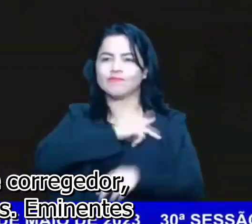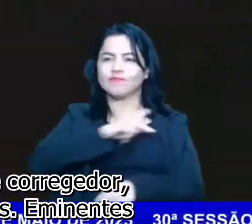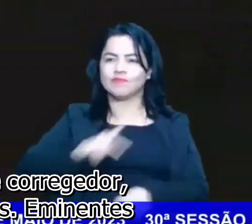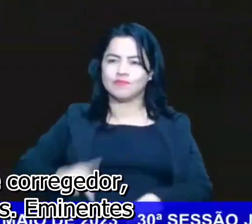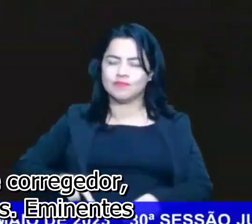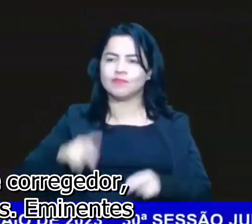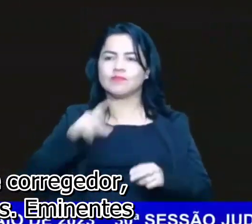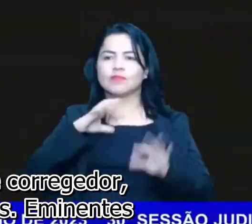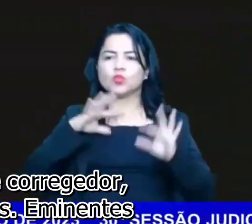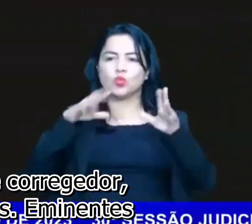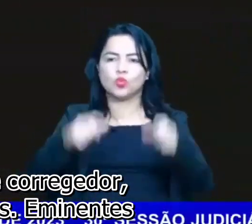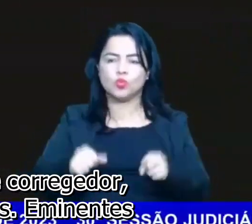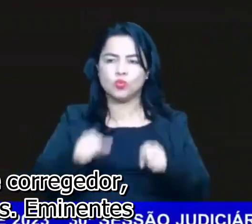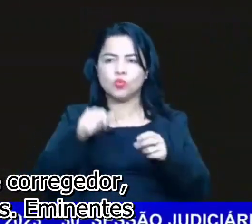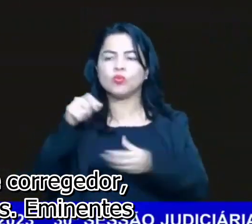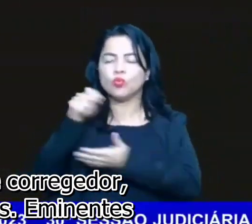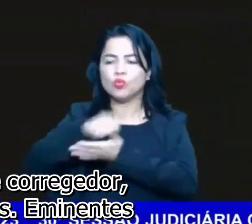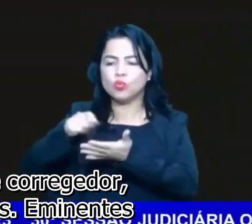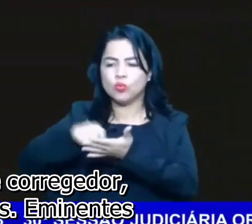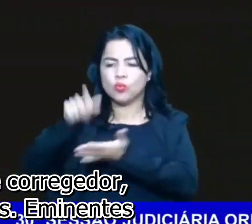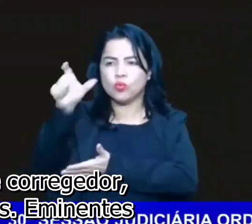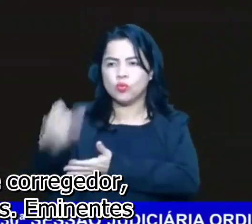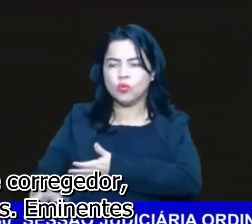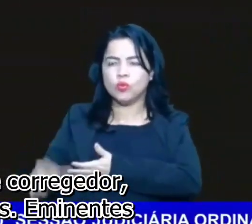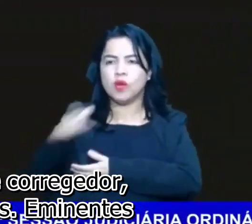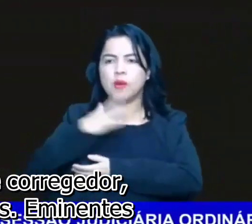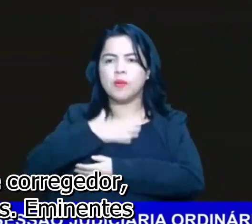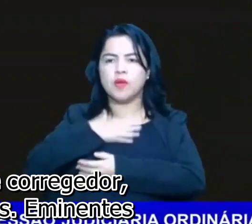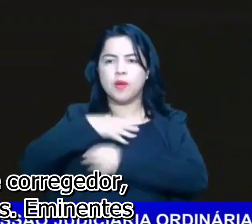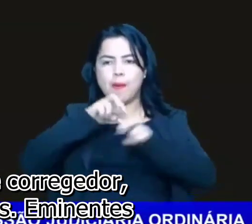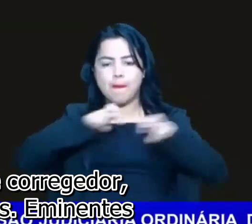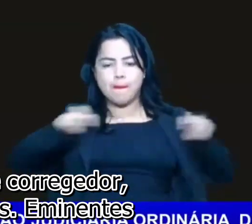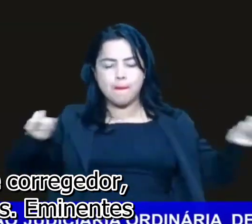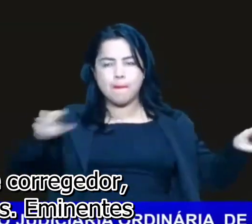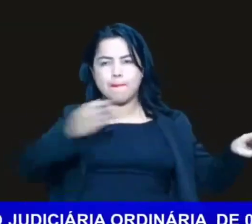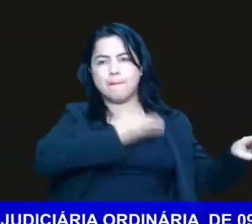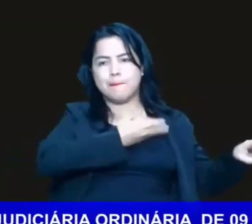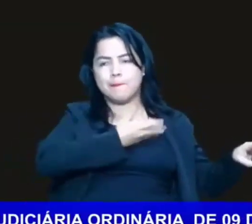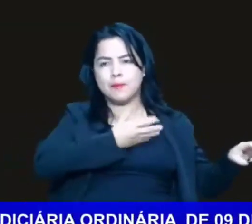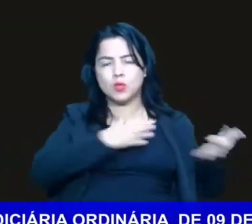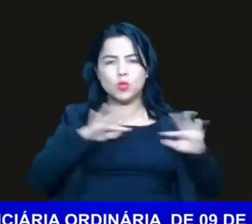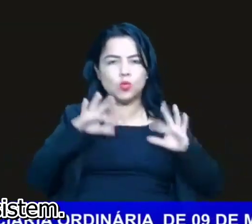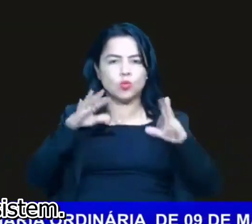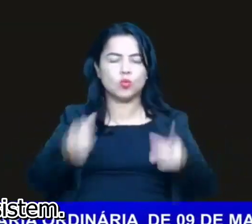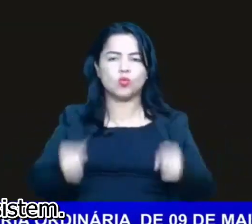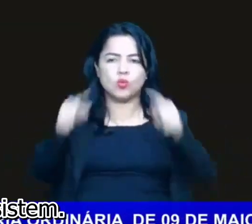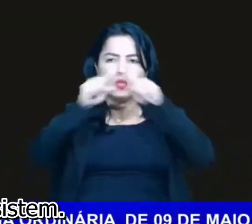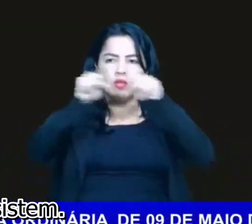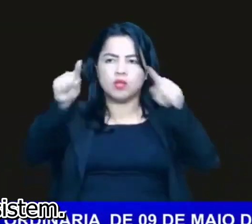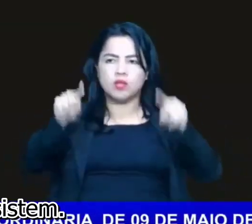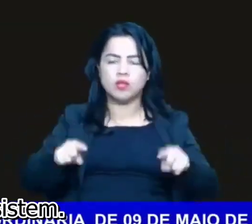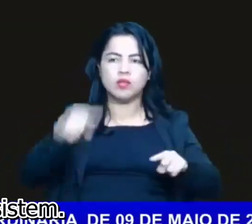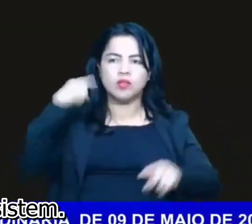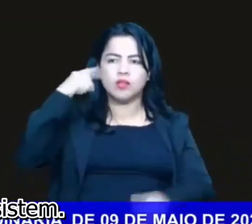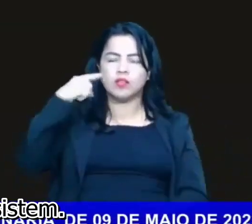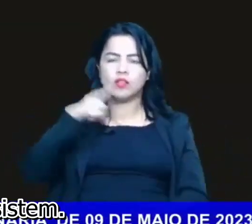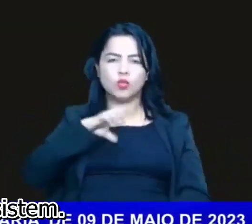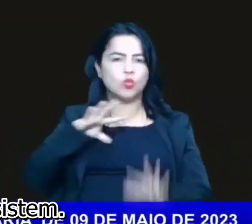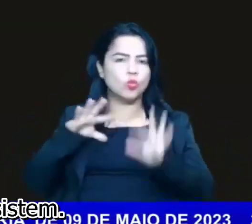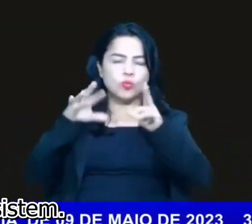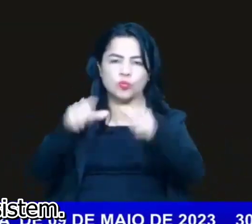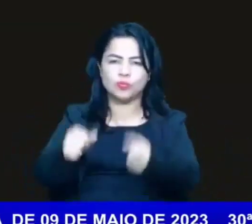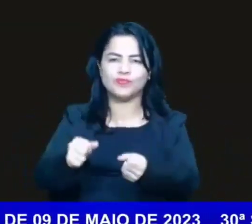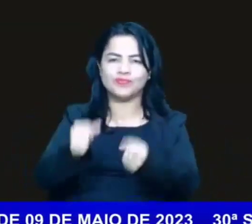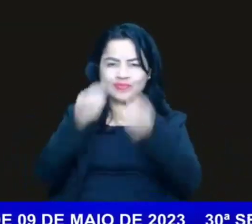lugares. eminente Em corregedor, videochamada, desembargador meus Paulo queridos Madeira. pares. Boa tarde a É um homem de todos os pele clara, setores, cabelos grisalhos eminentes e barbas advogados, todos grisalhas. presentes que